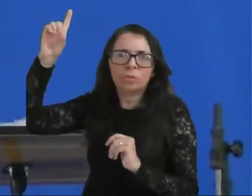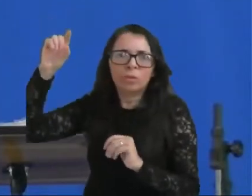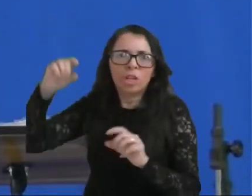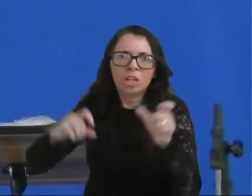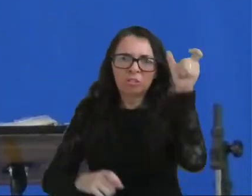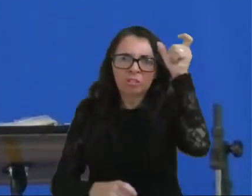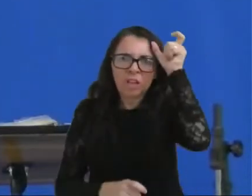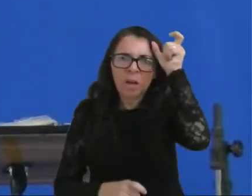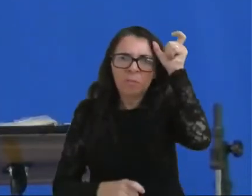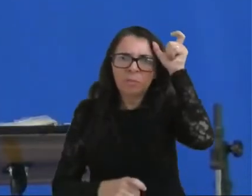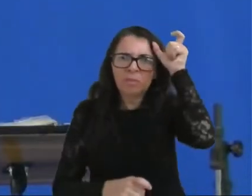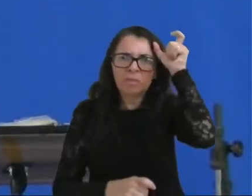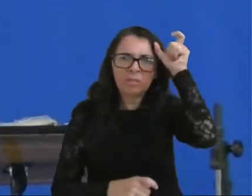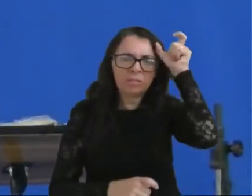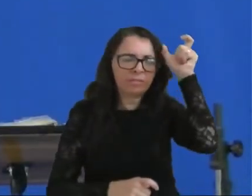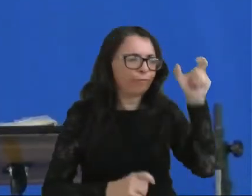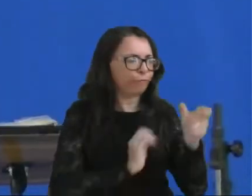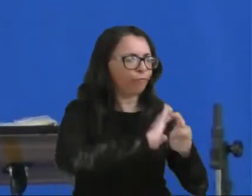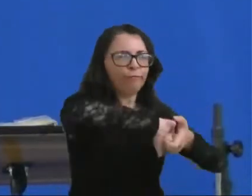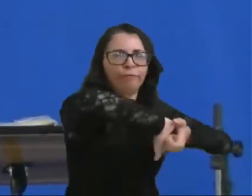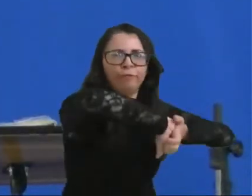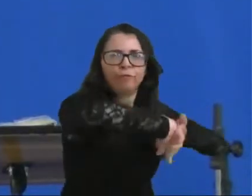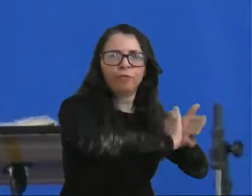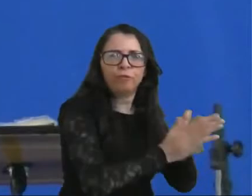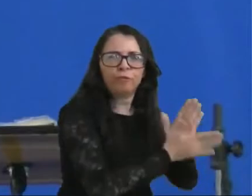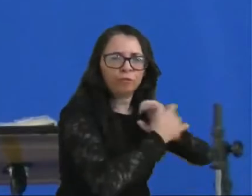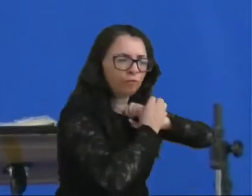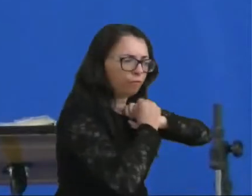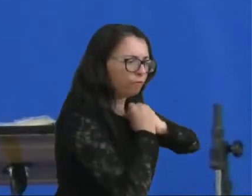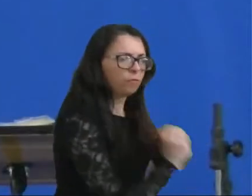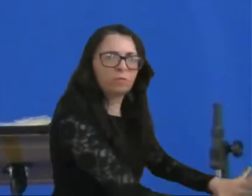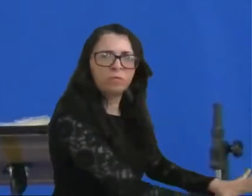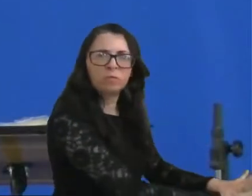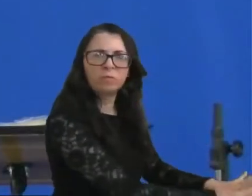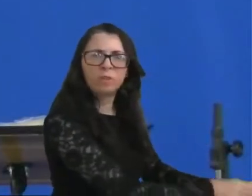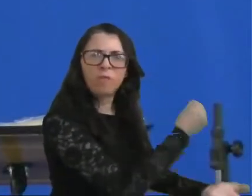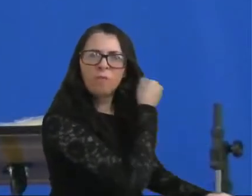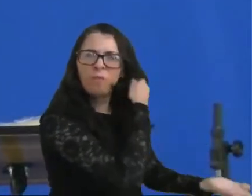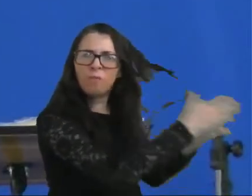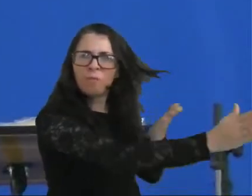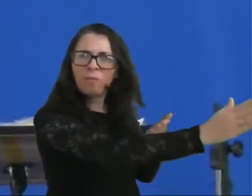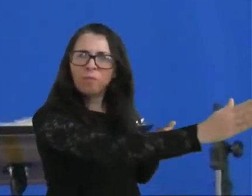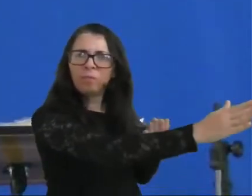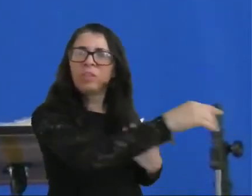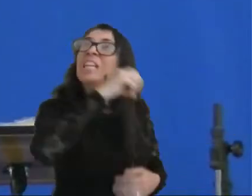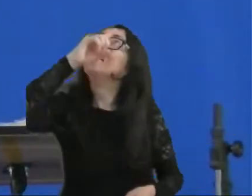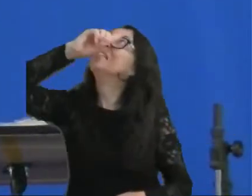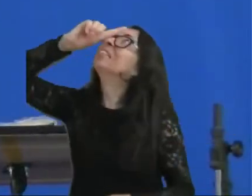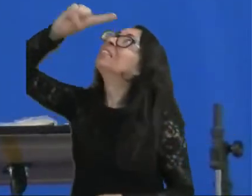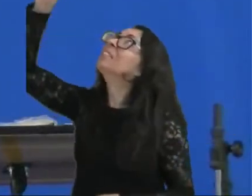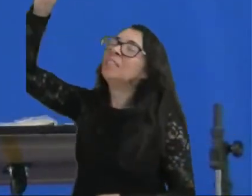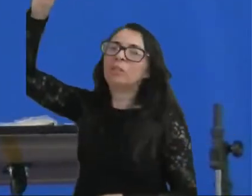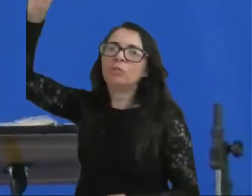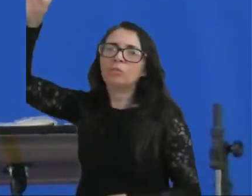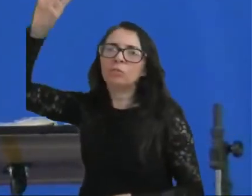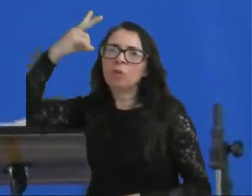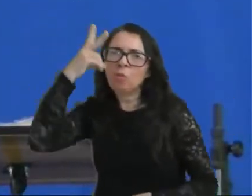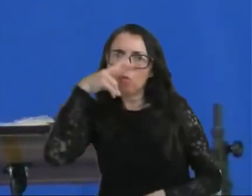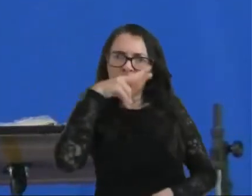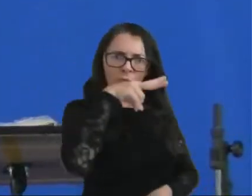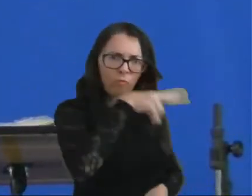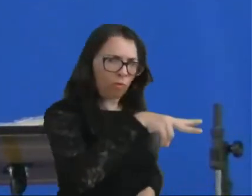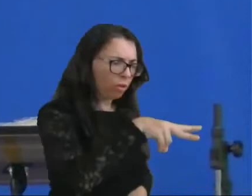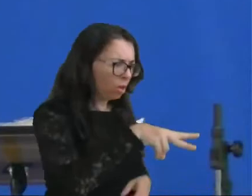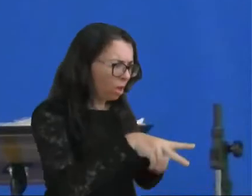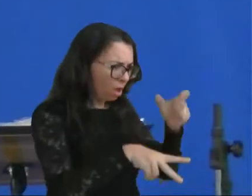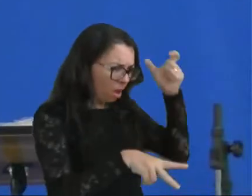fazer. Perguntar para Deus, Deus, o que eu preciso fazer para que eu possa então voltar no primeiro amor? Ouça o que o